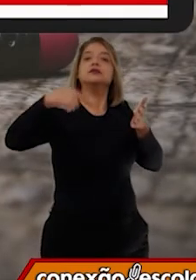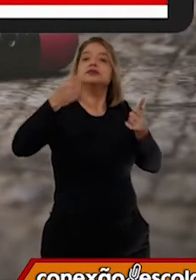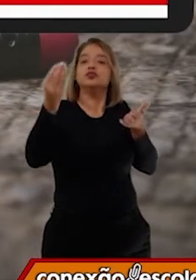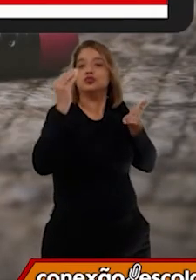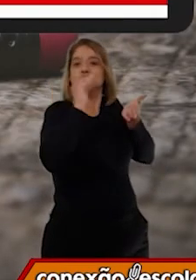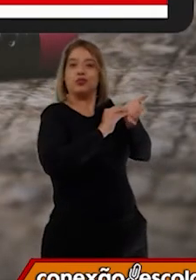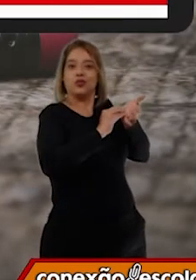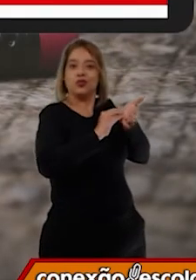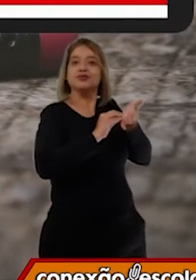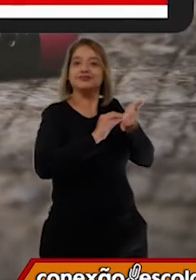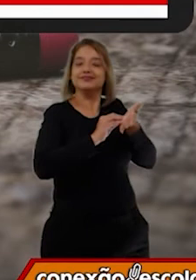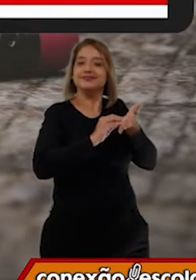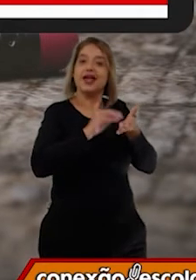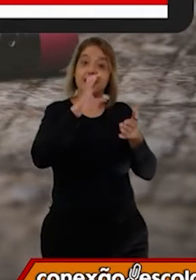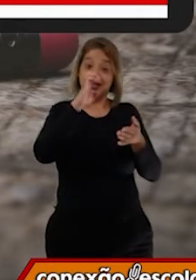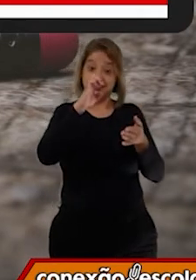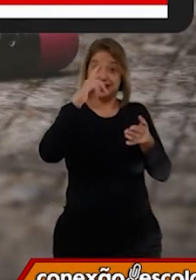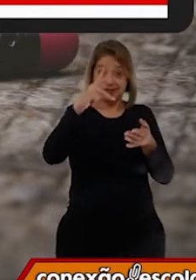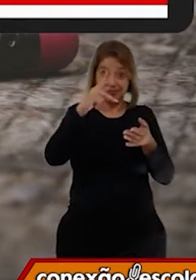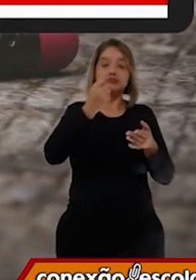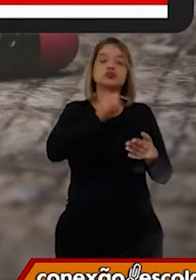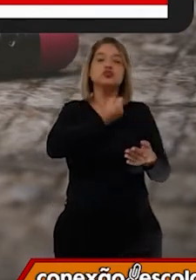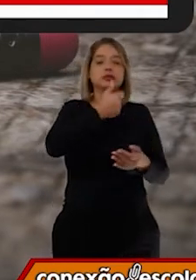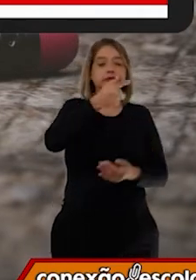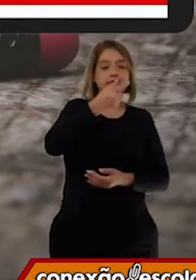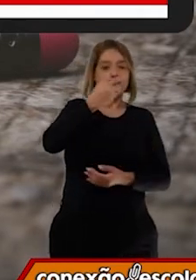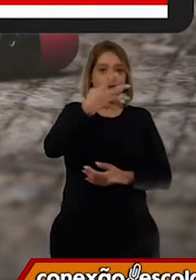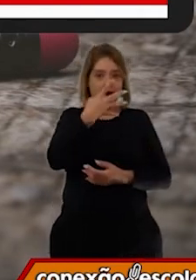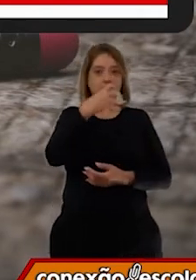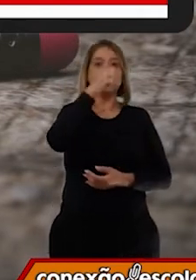essa carta, o CEP aqui é